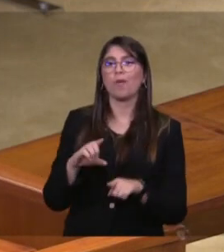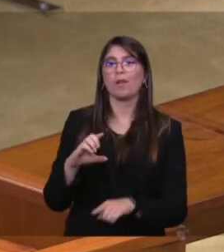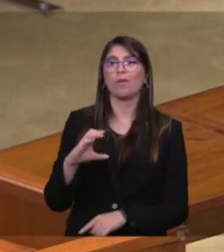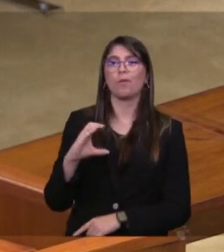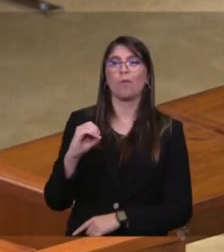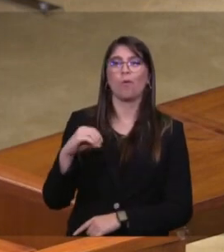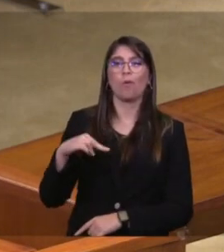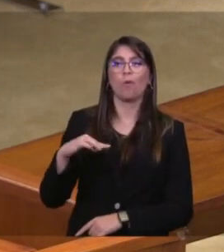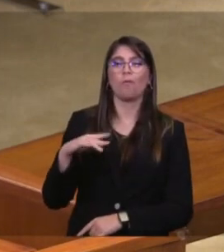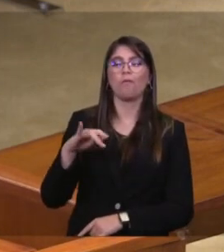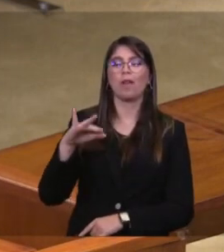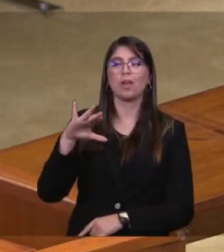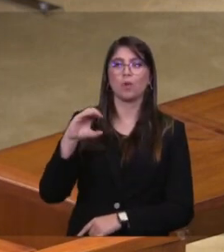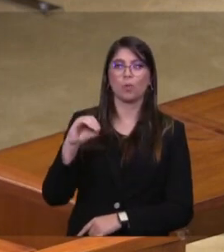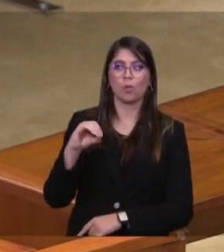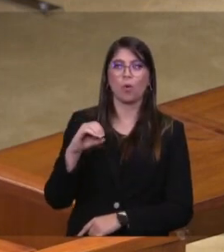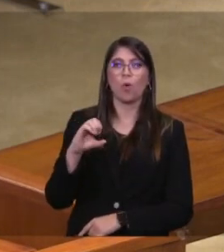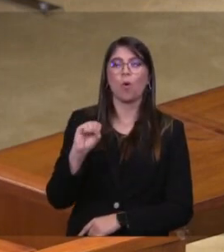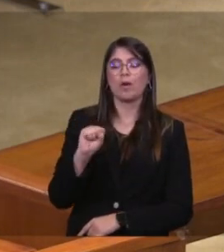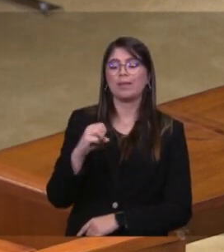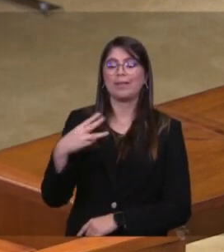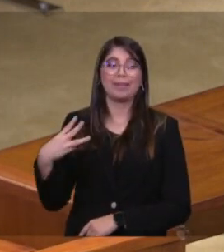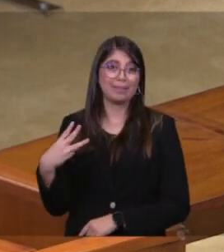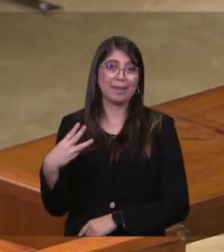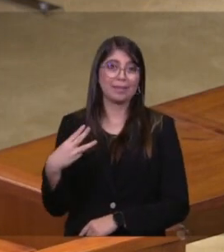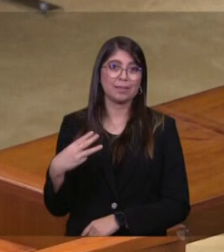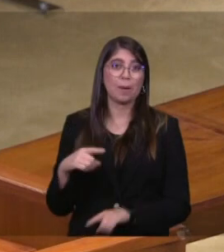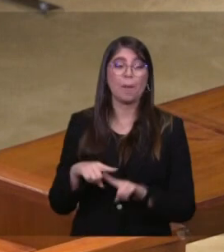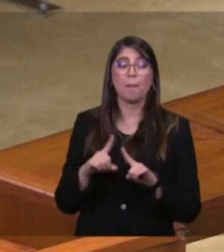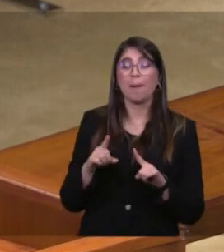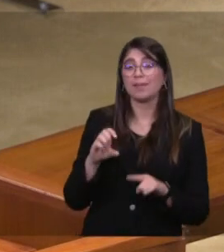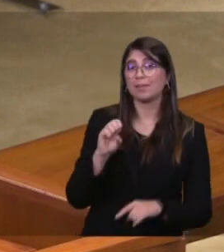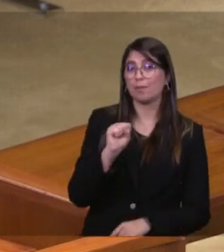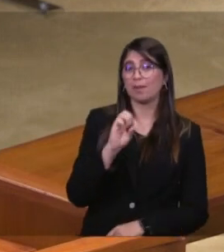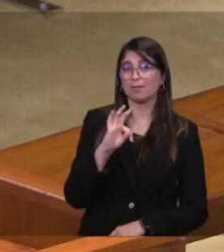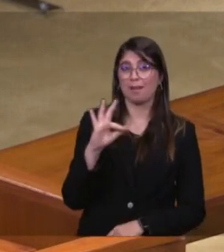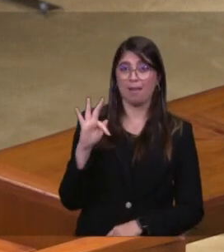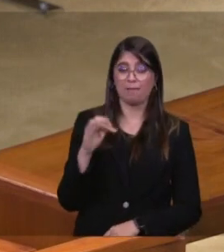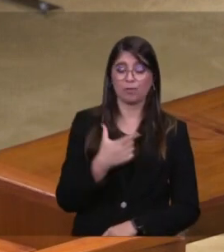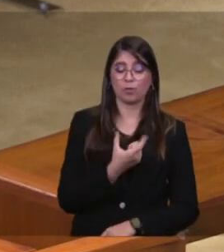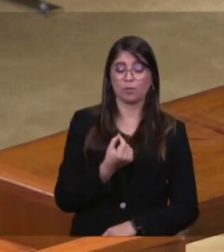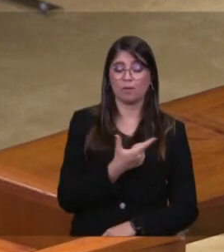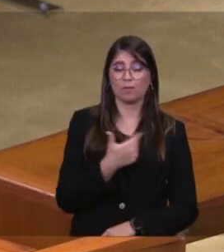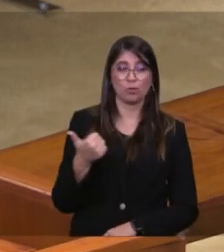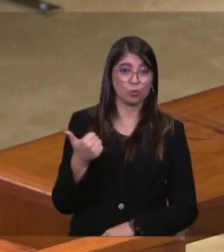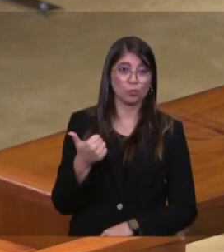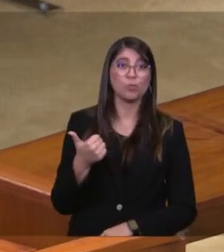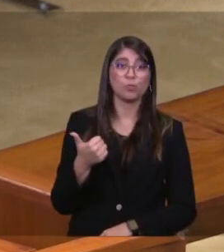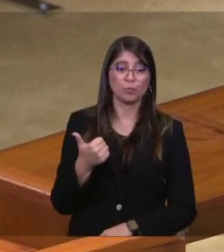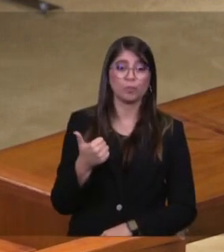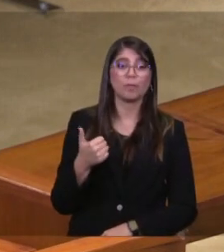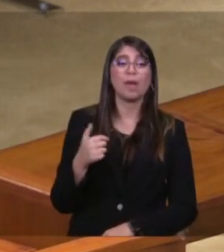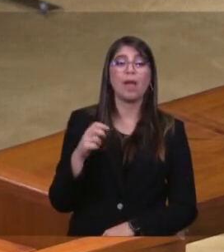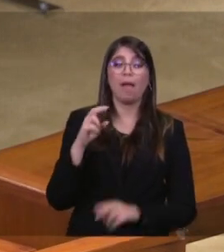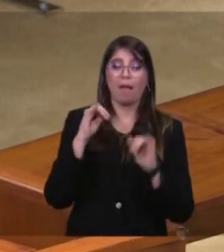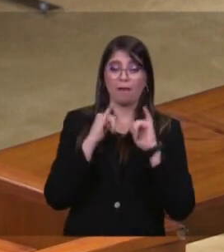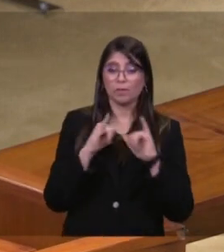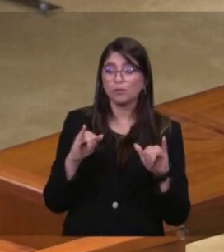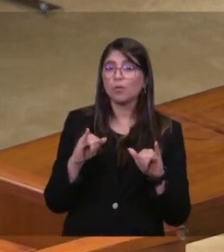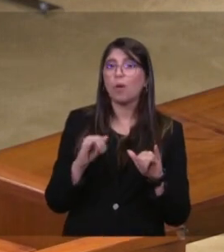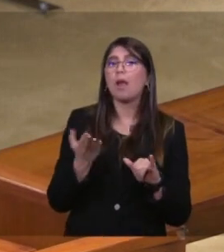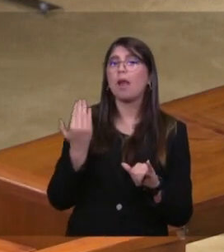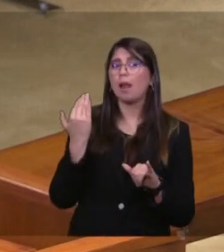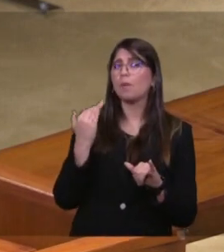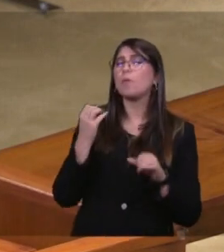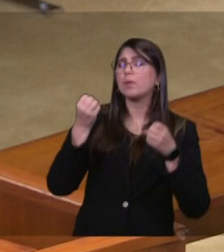também, sob o viés da sua constitucionalidade, no contexto do Supremo Tribunal Federal, em 2021. E o Supremo Tribunal Federal reafirmou aquela premissa